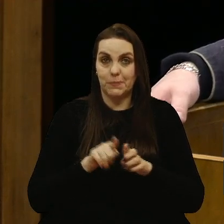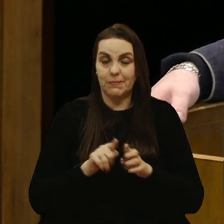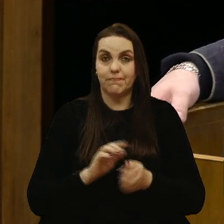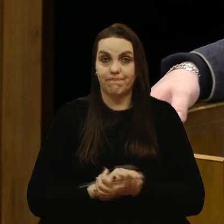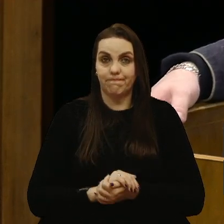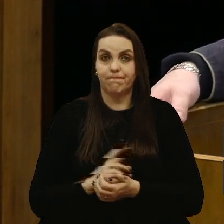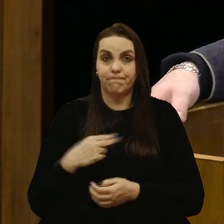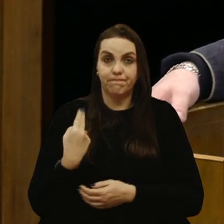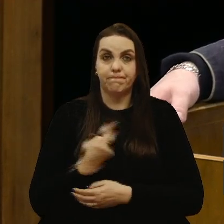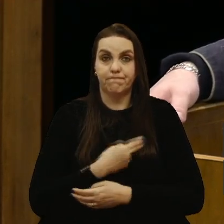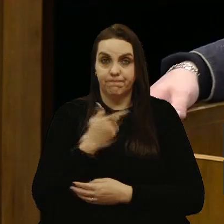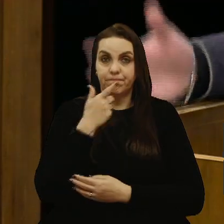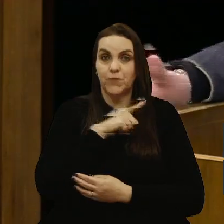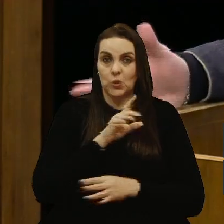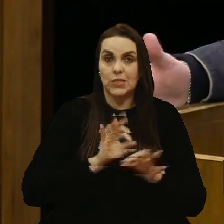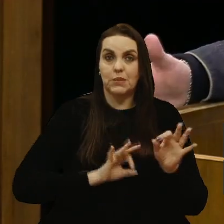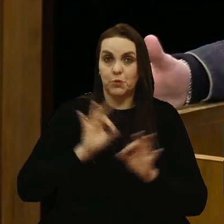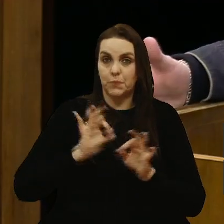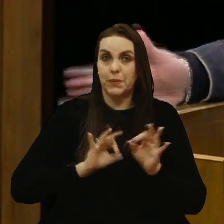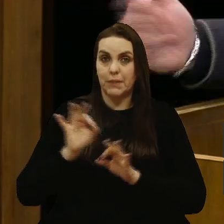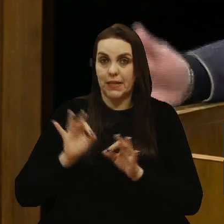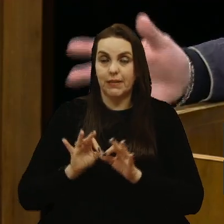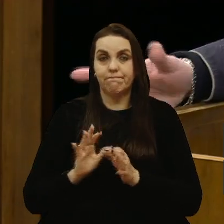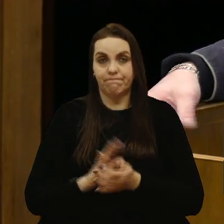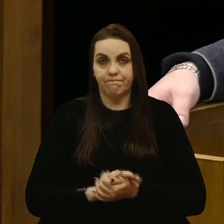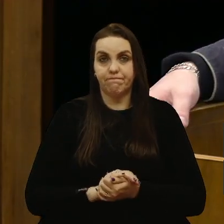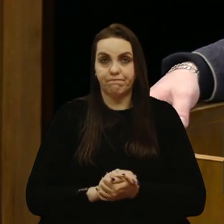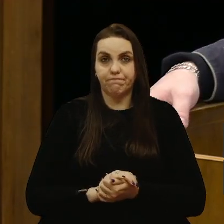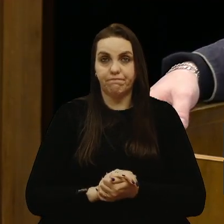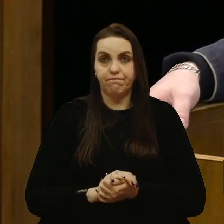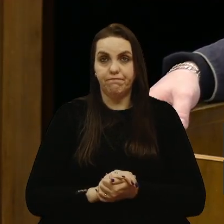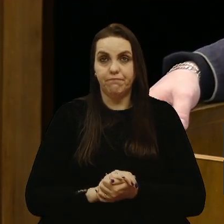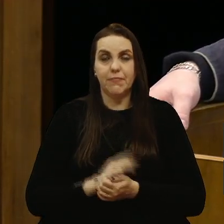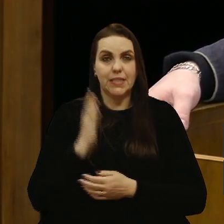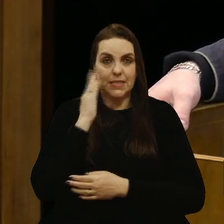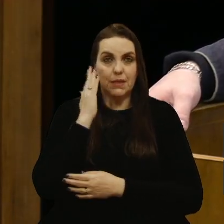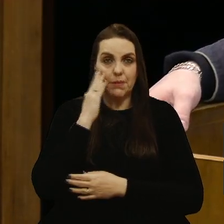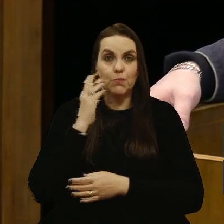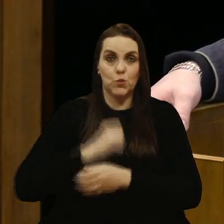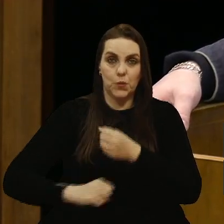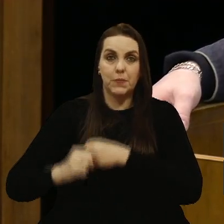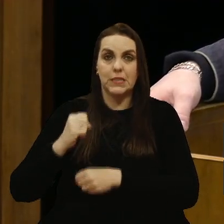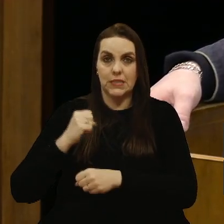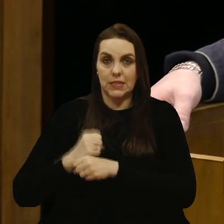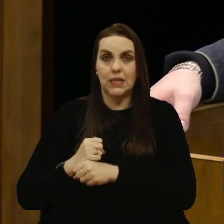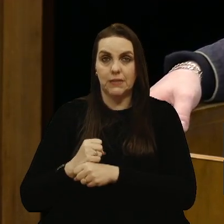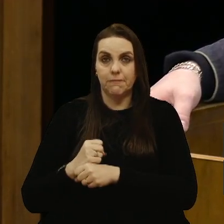gente consiga se preparar a contento. A gente sabe que no ano passado foi